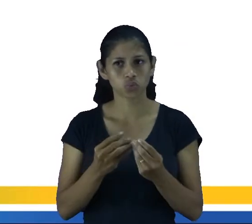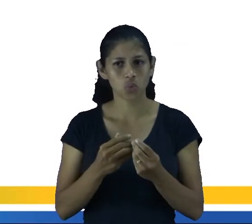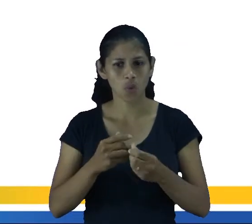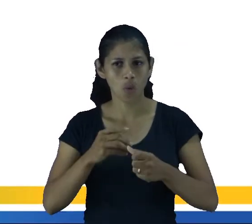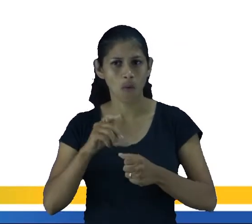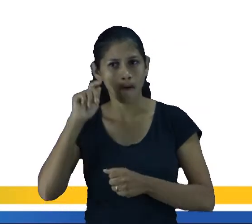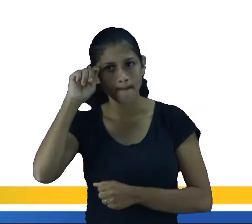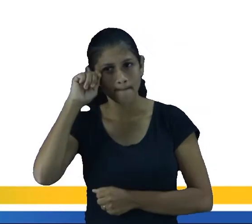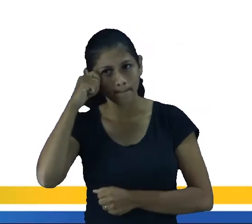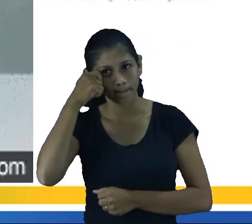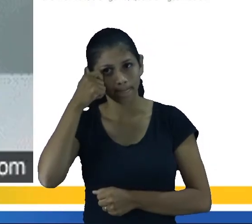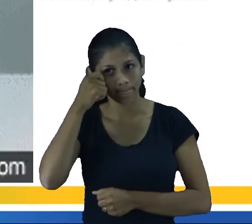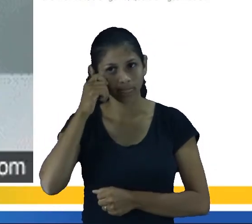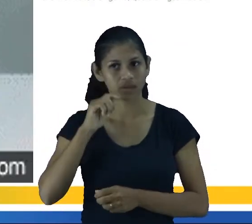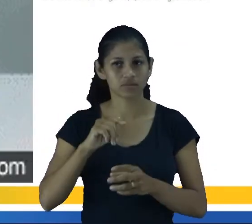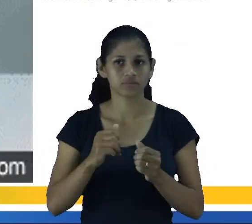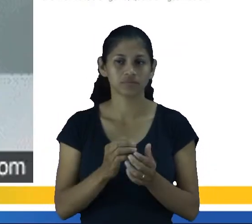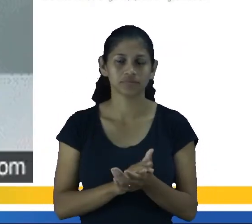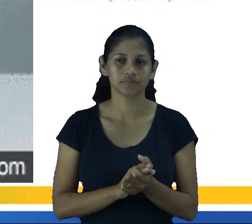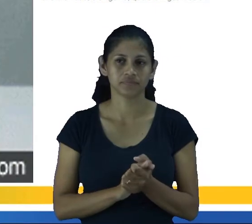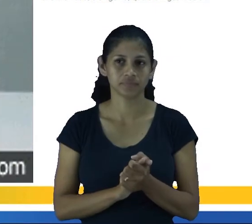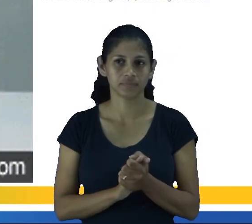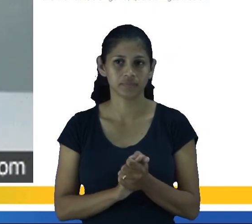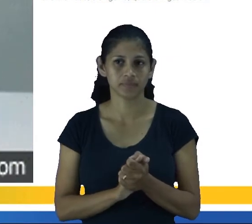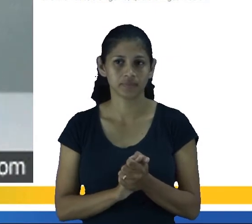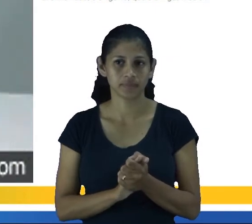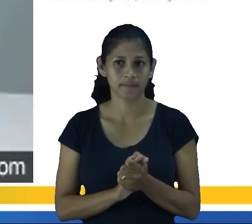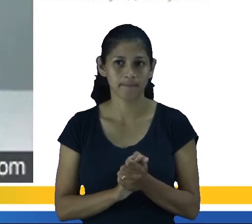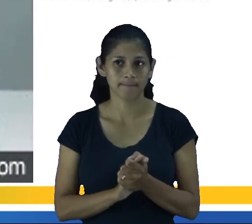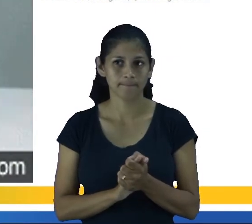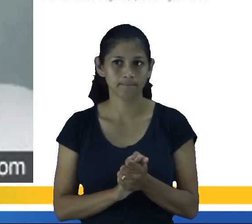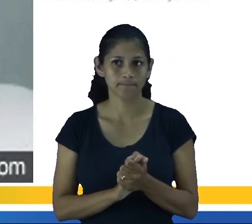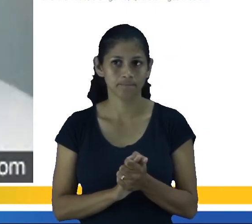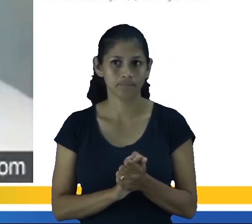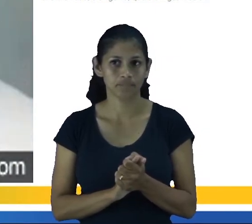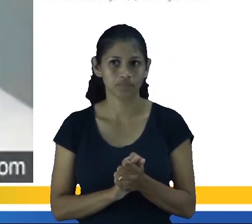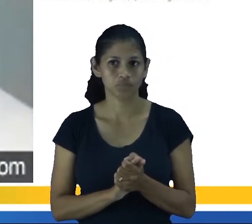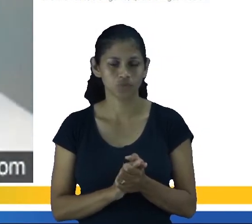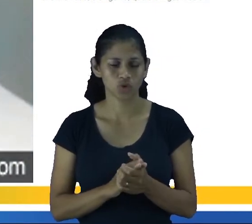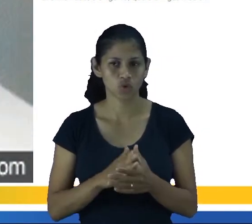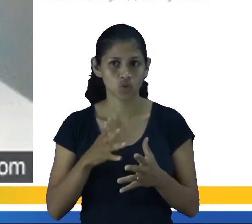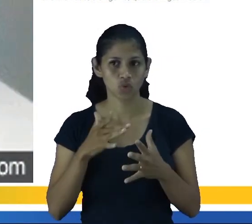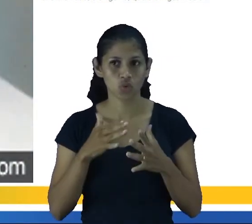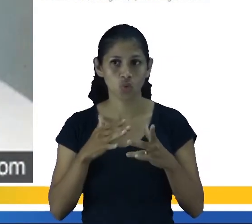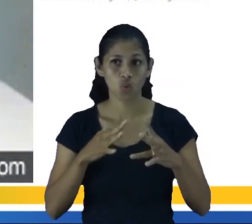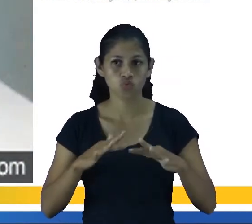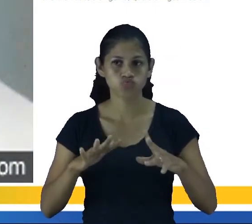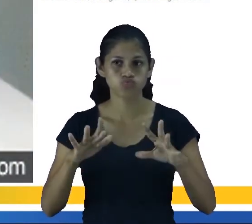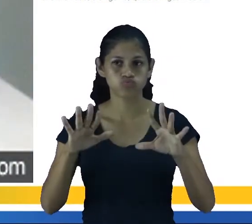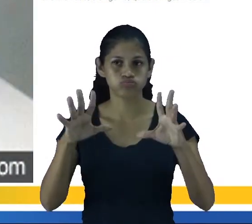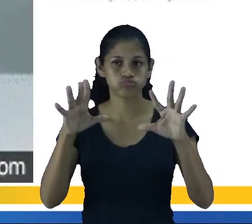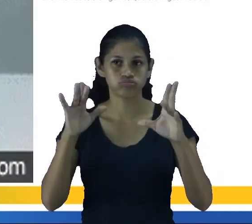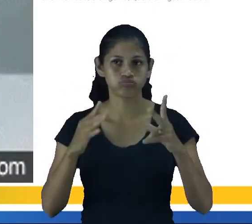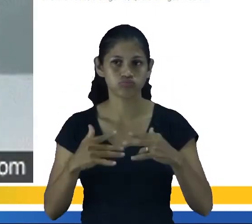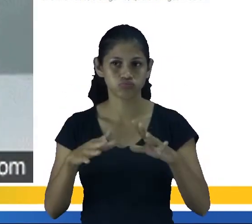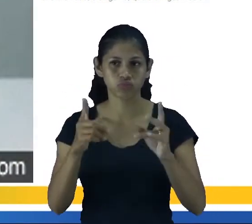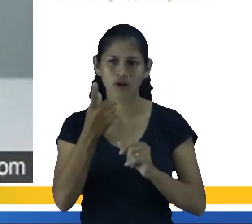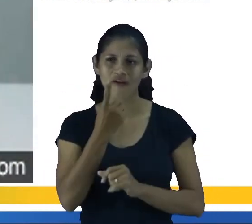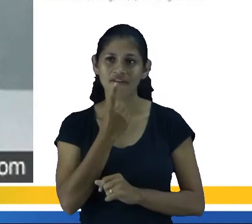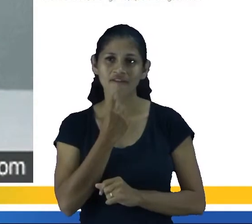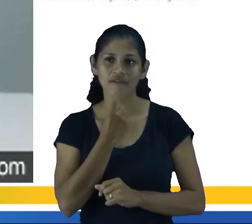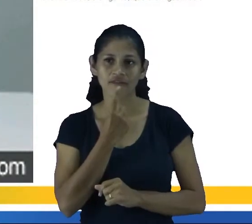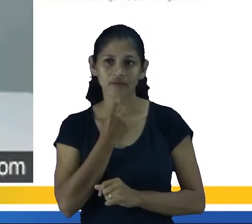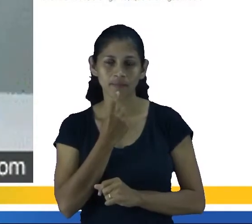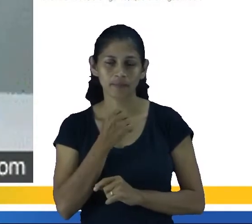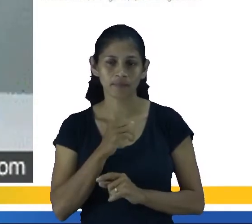um gás incolor. Olha aqui essa reação. Então aqui a liberação desse gás vermelho. Que